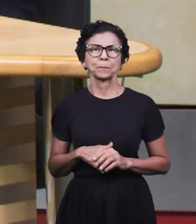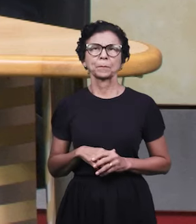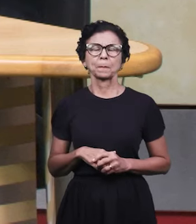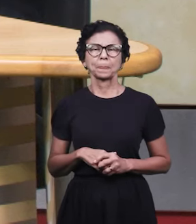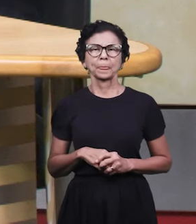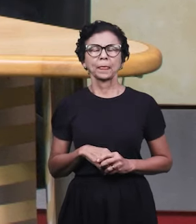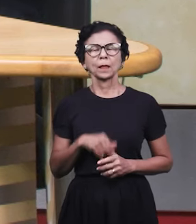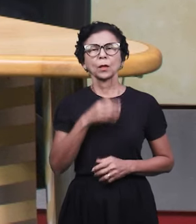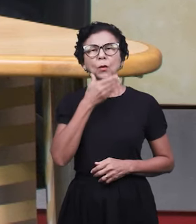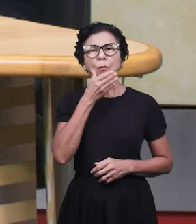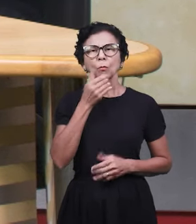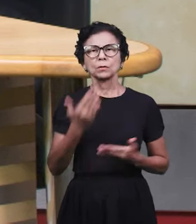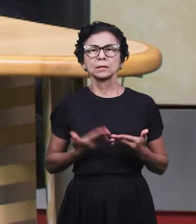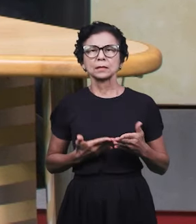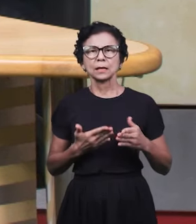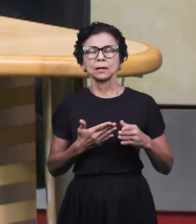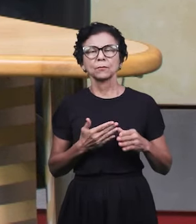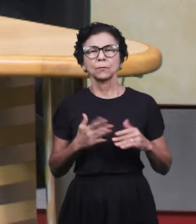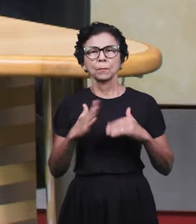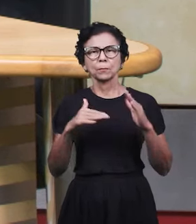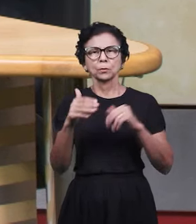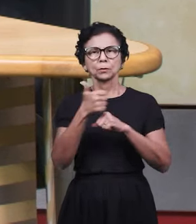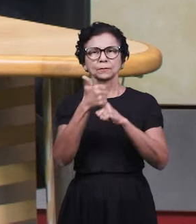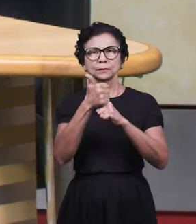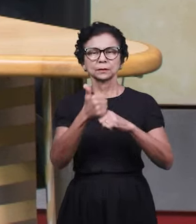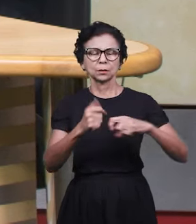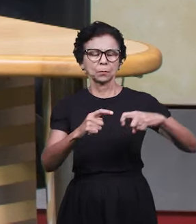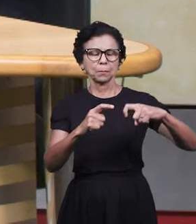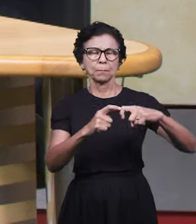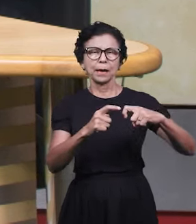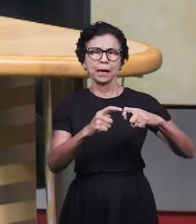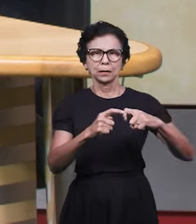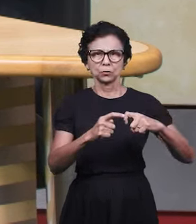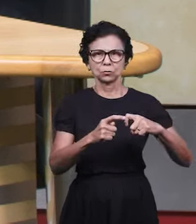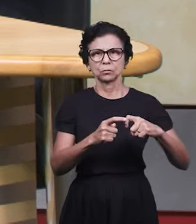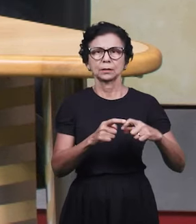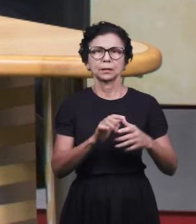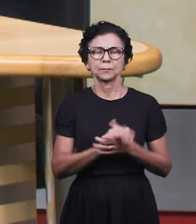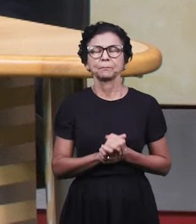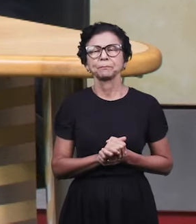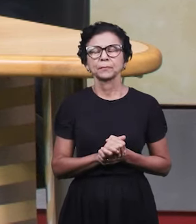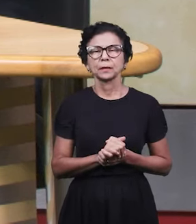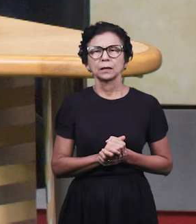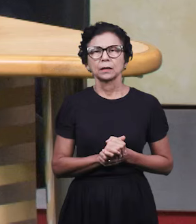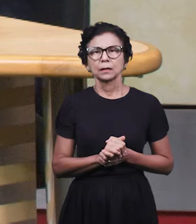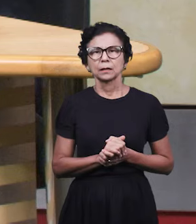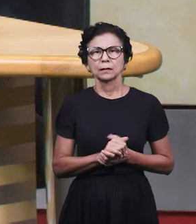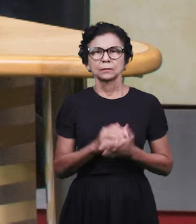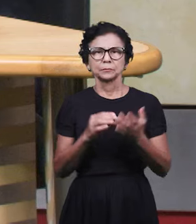irmão que é médico estava operando e tal, e a paciente